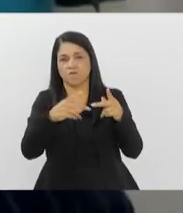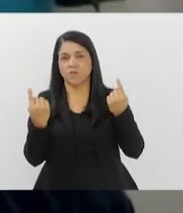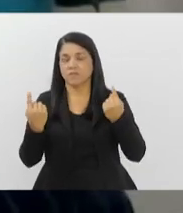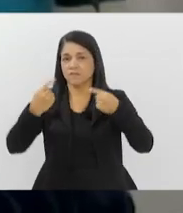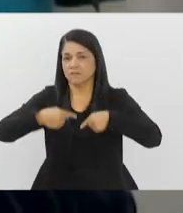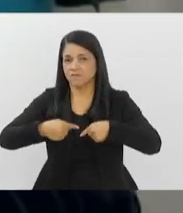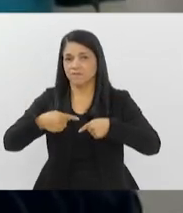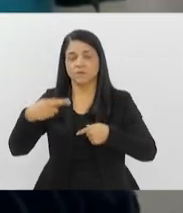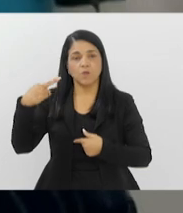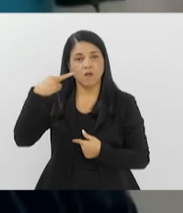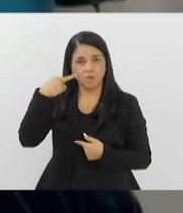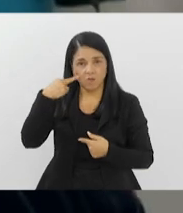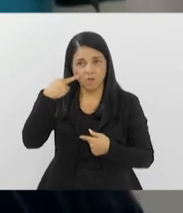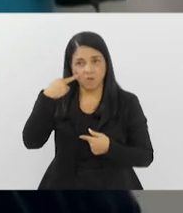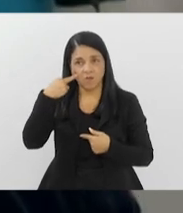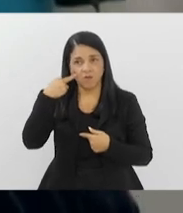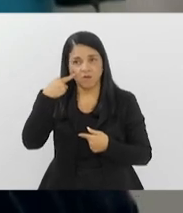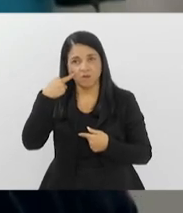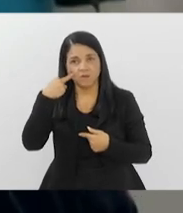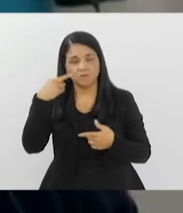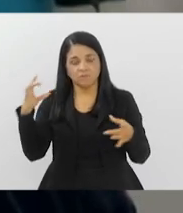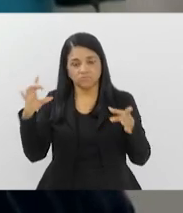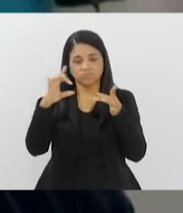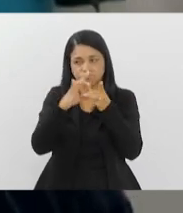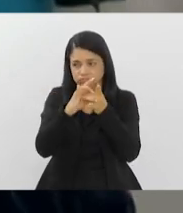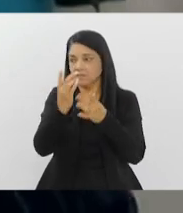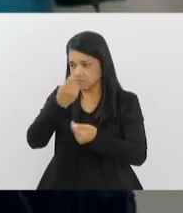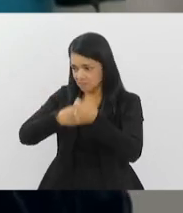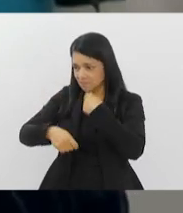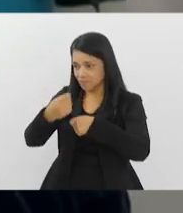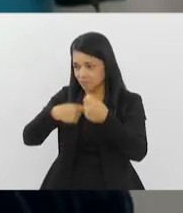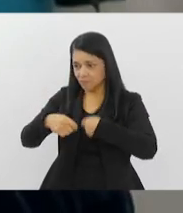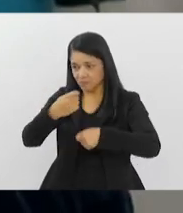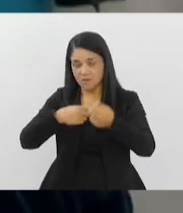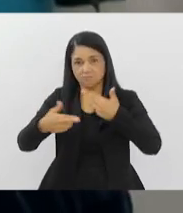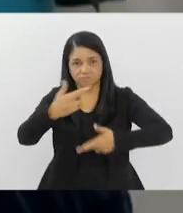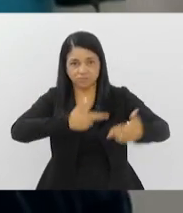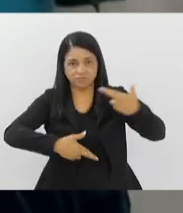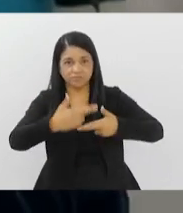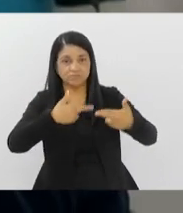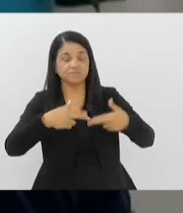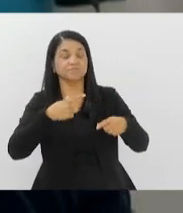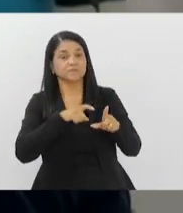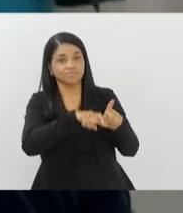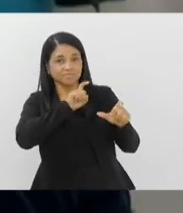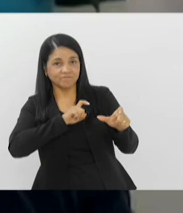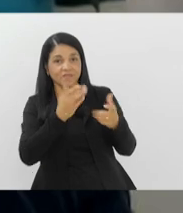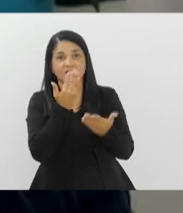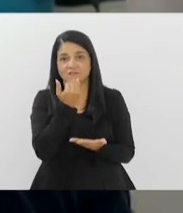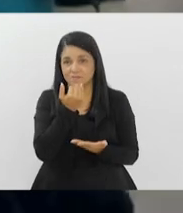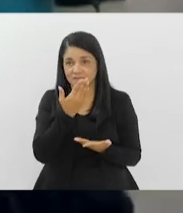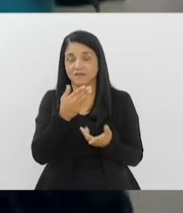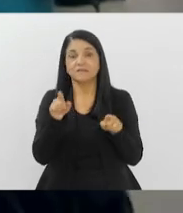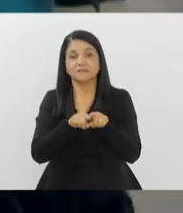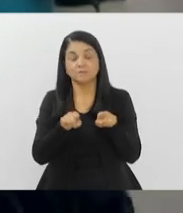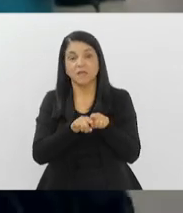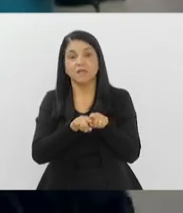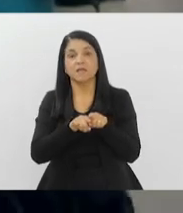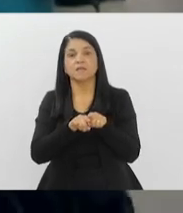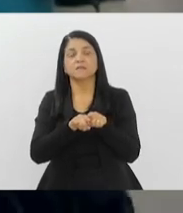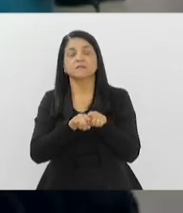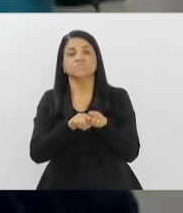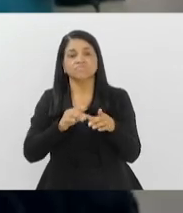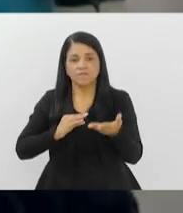tem, que é a diversificação da sua economia, a autossuficiência alimentar e, cada vez mais, com este